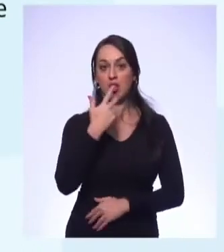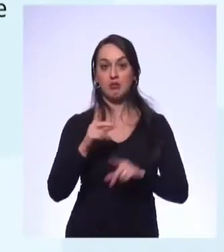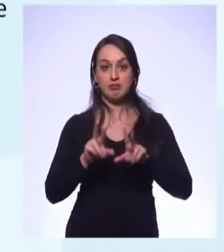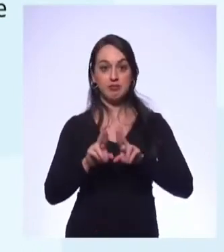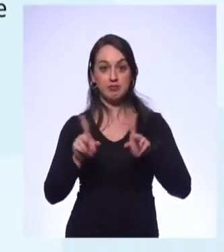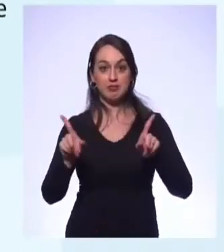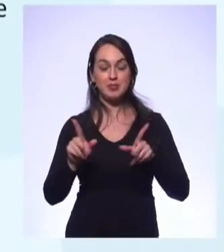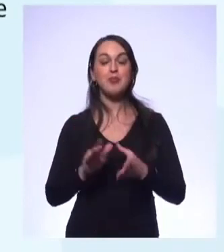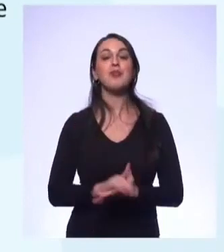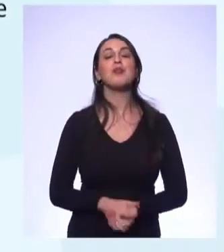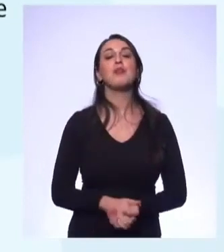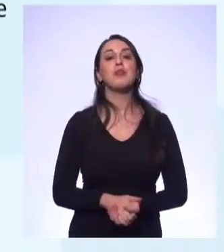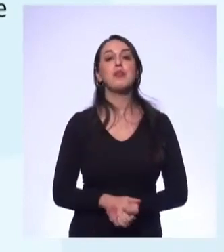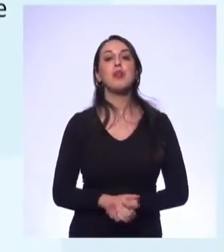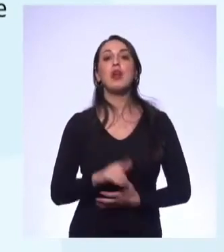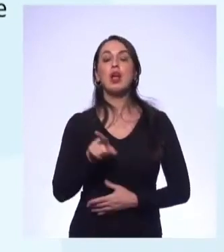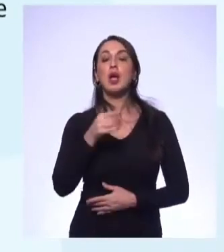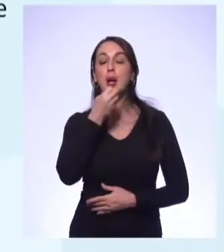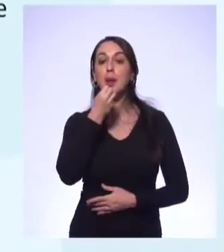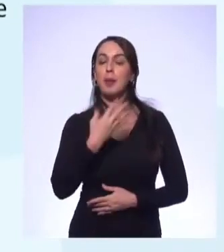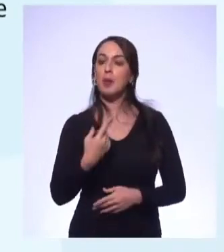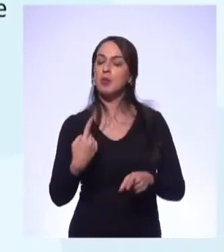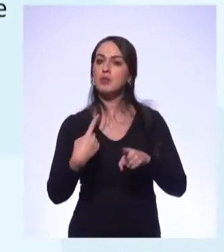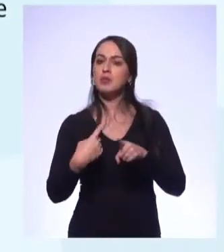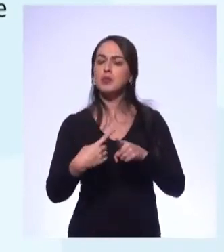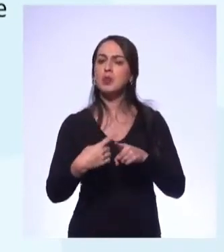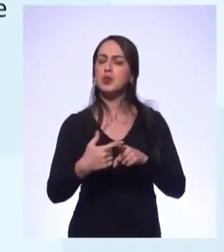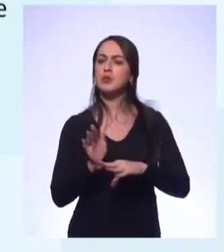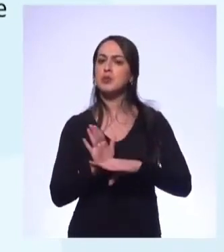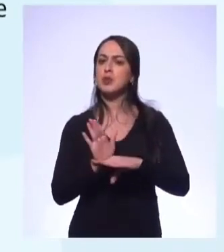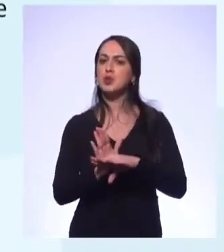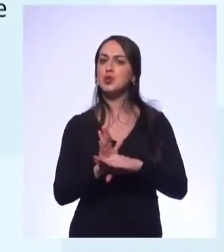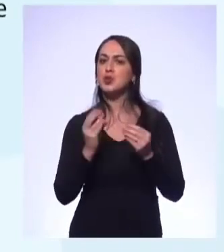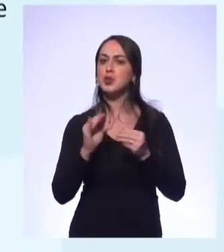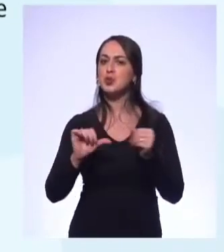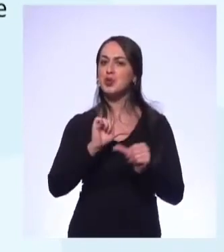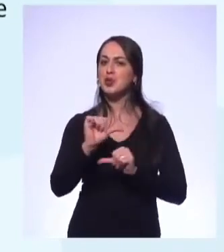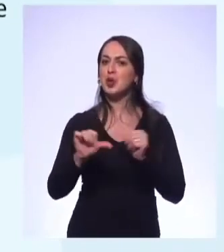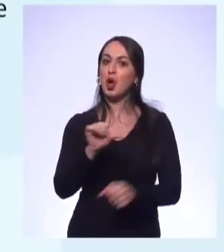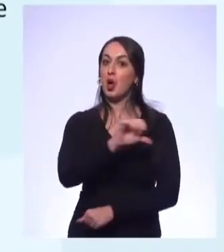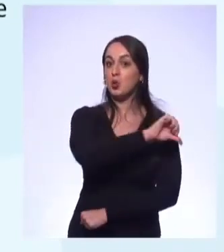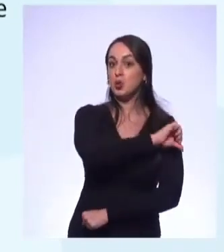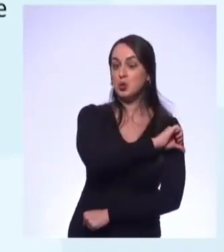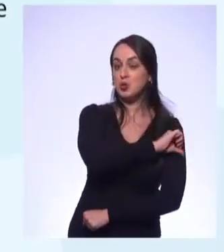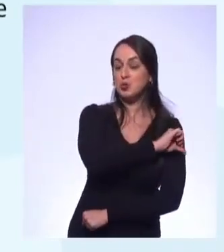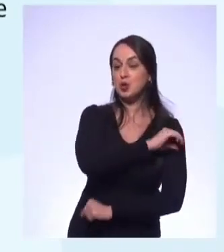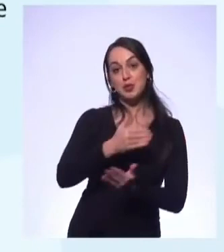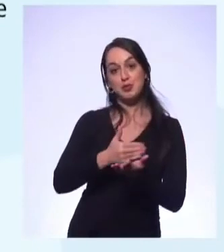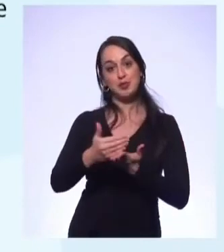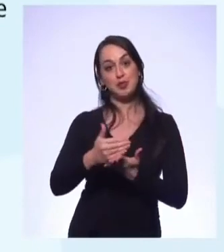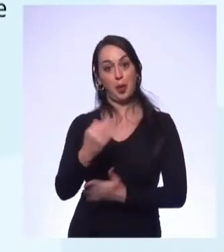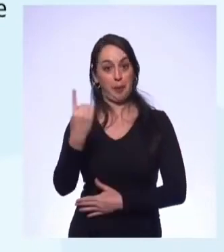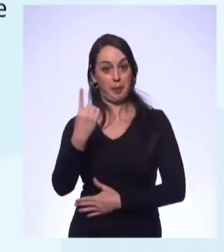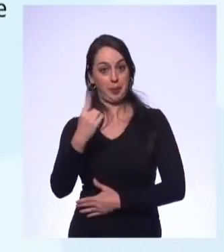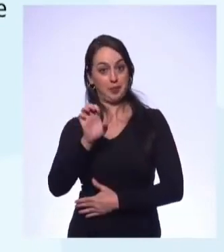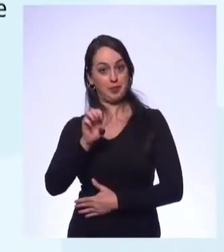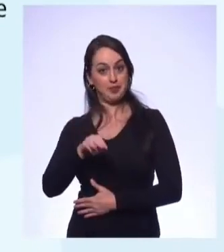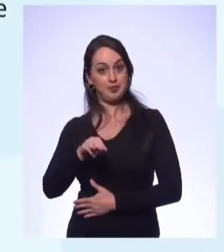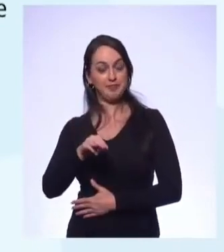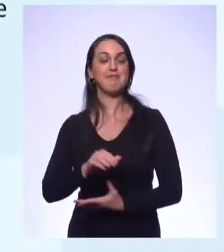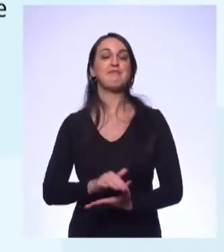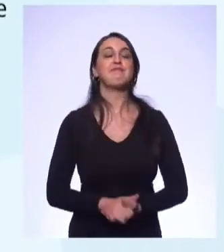ano prepara muita gente para o ensino médio. Né, Mauro? Exato. Essas figuras de linguagens, elas são a base do que a gente conhece como